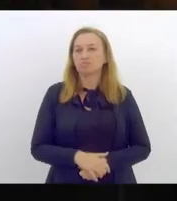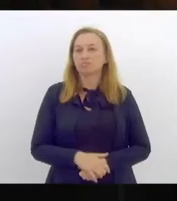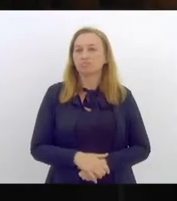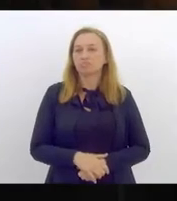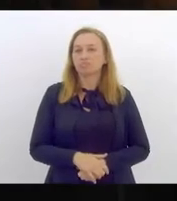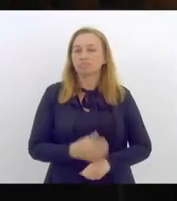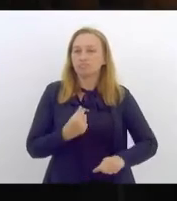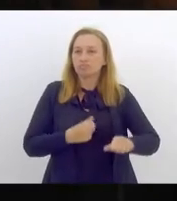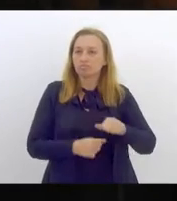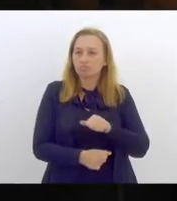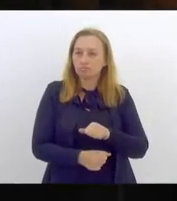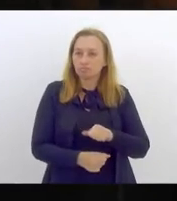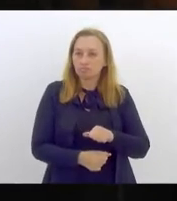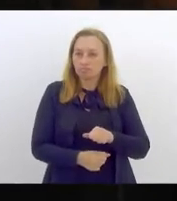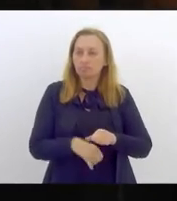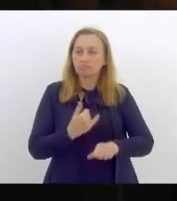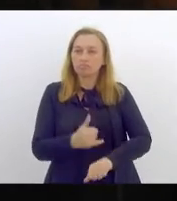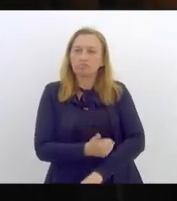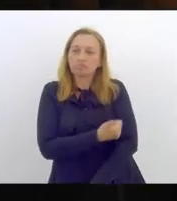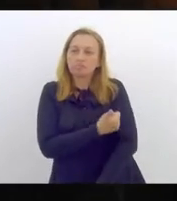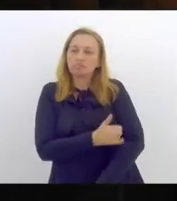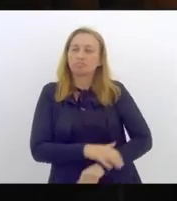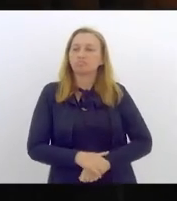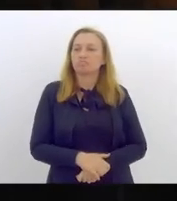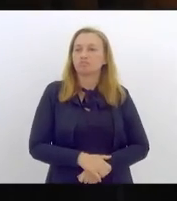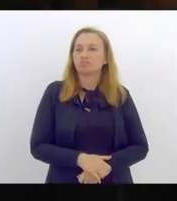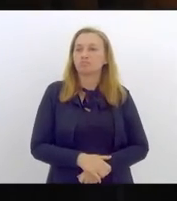de investimento em infraestrutura